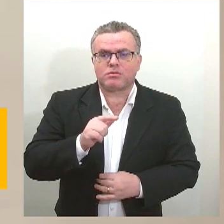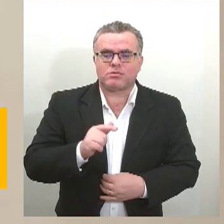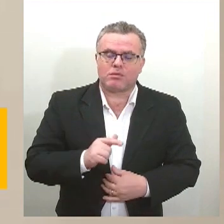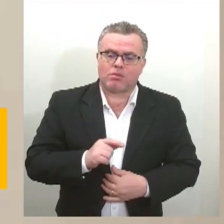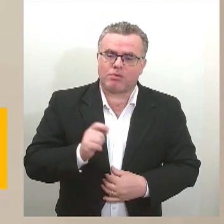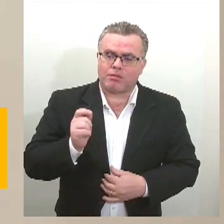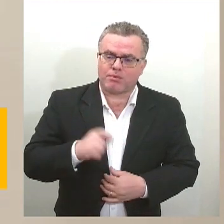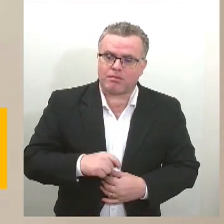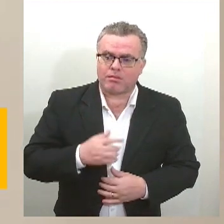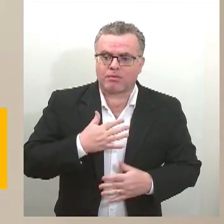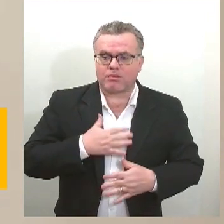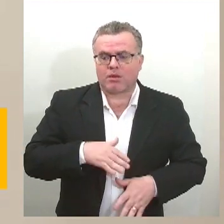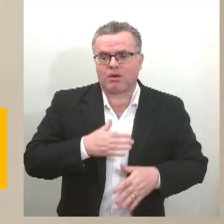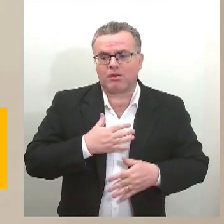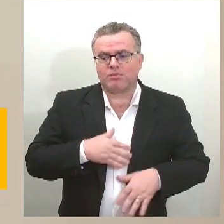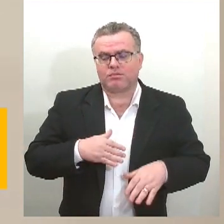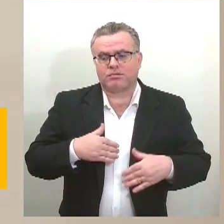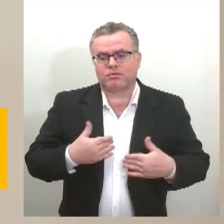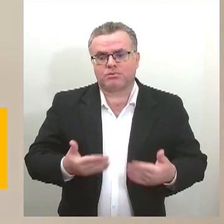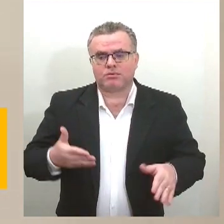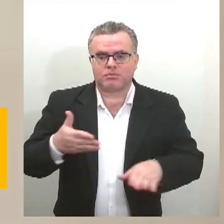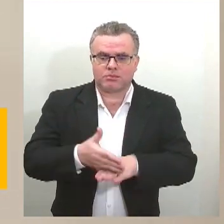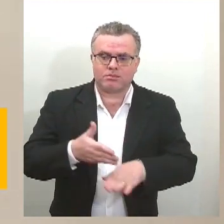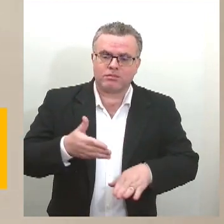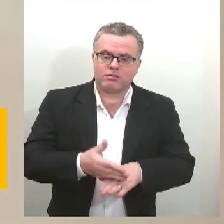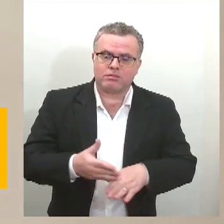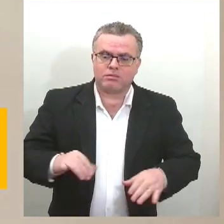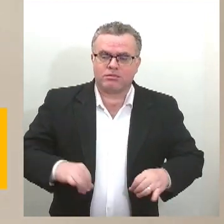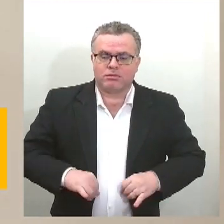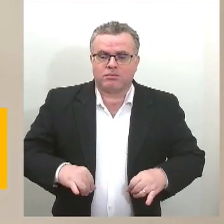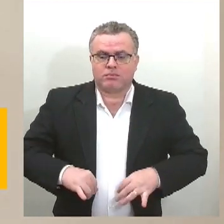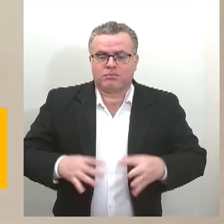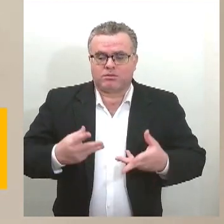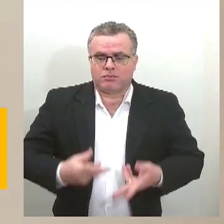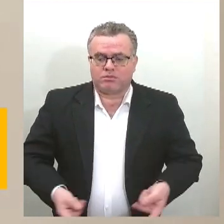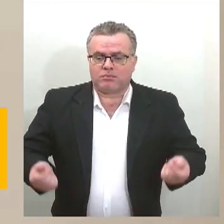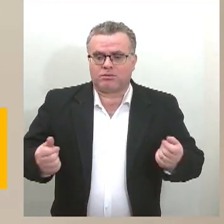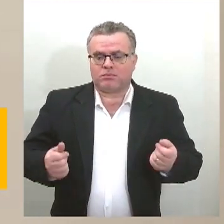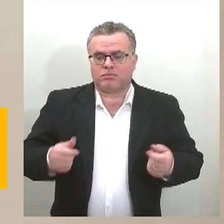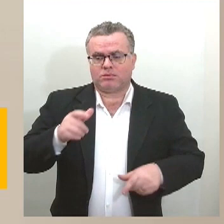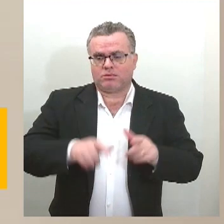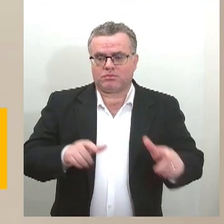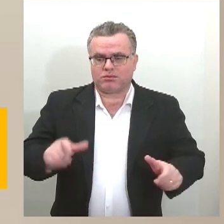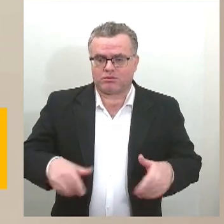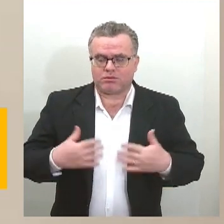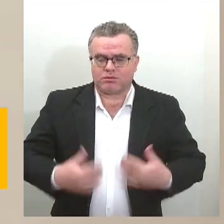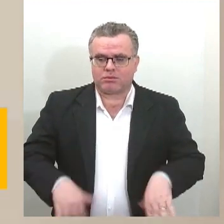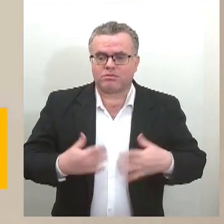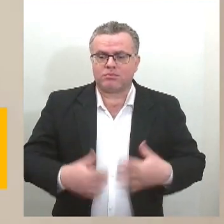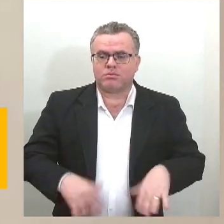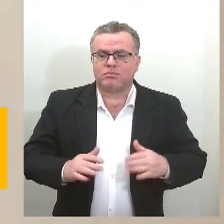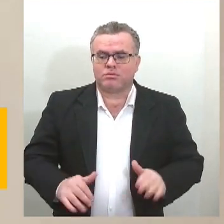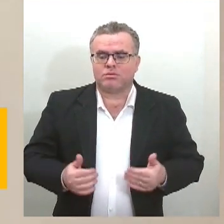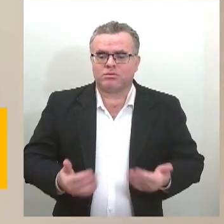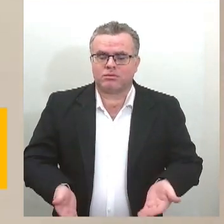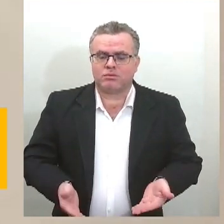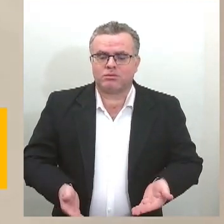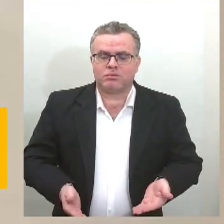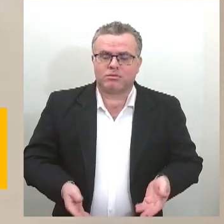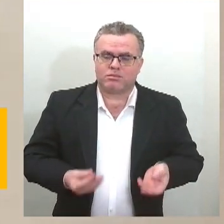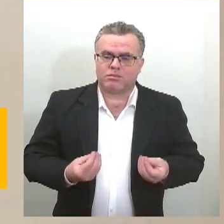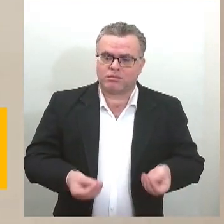para atenuar o sofrimento das pessoas que vivem com essa condição, né, com Alzheimer também, com a fibromialgia